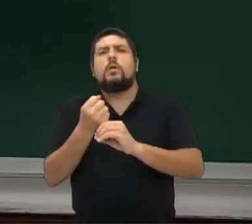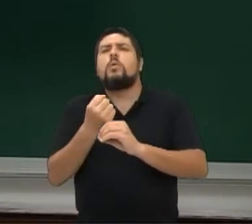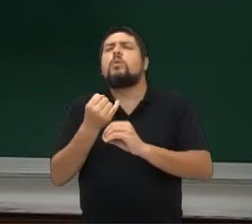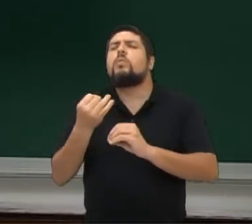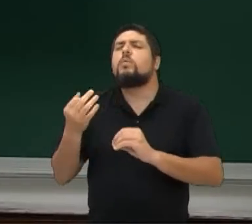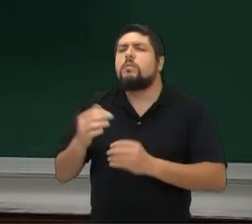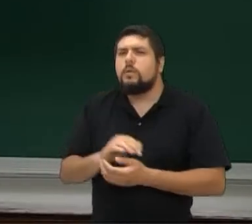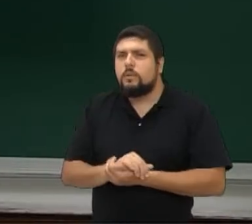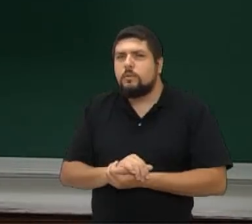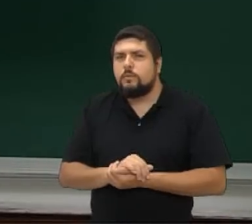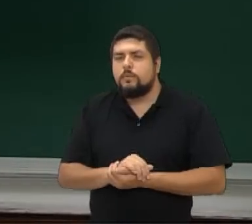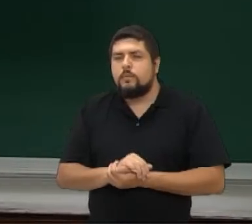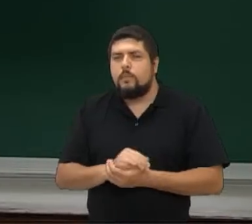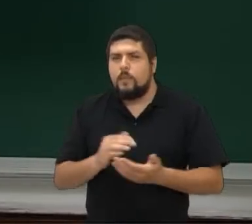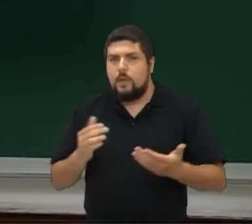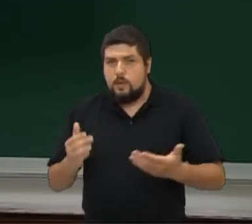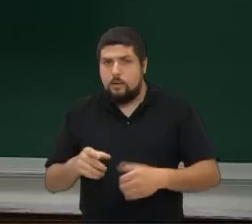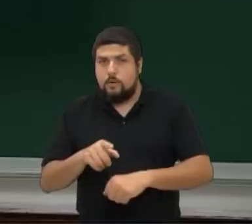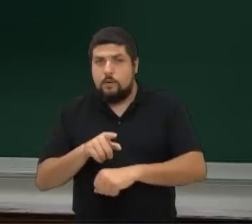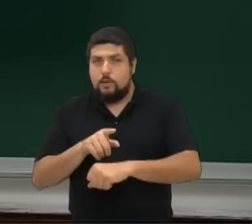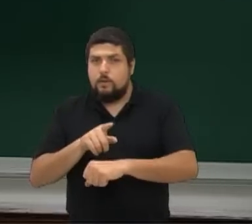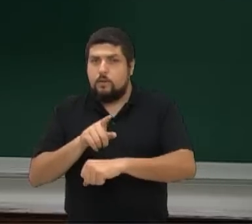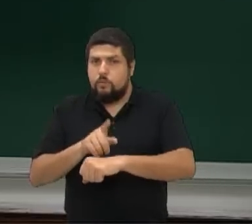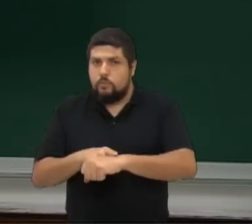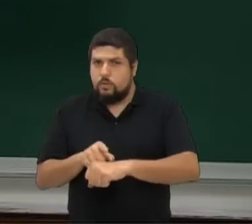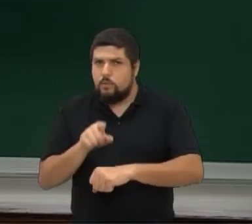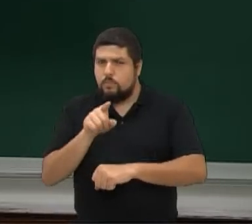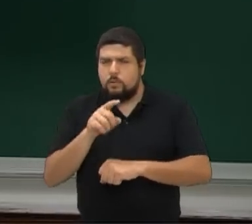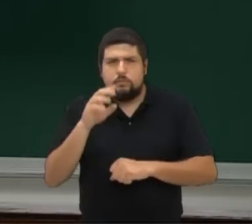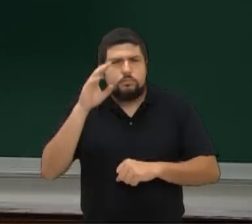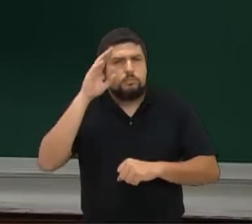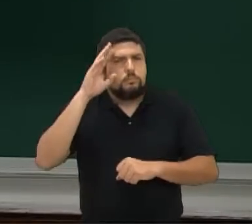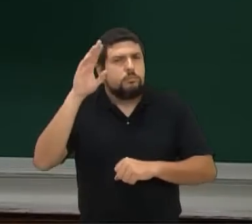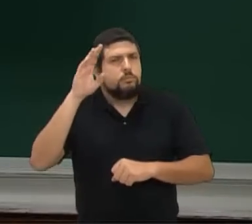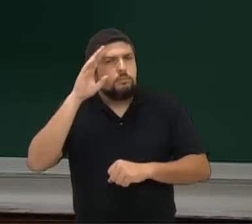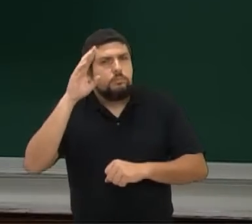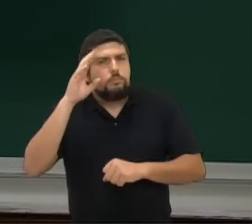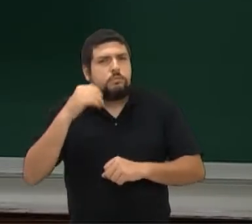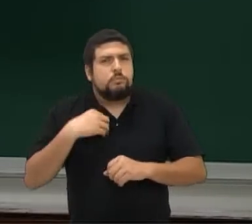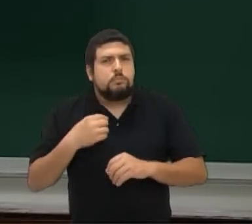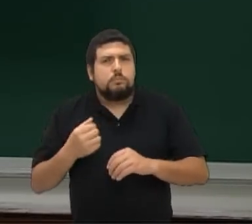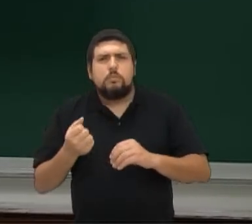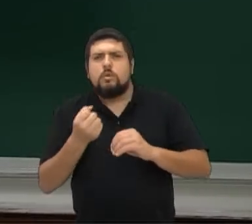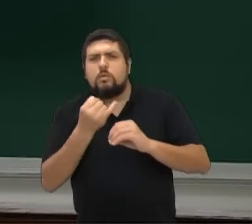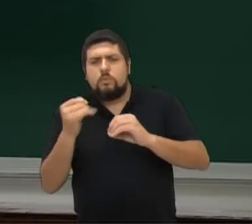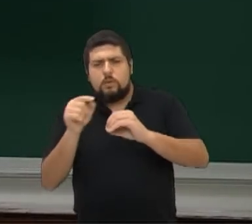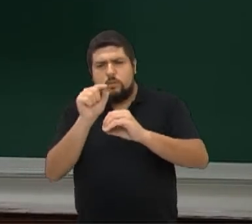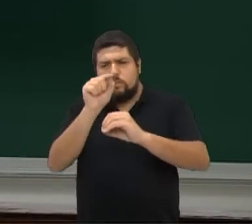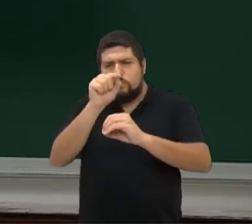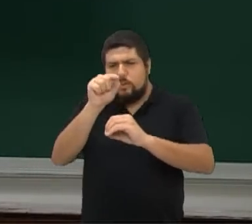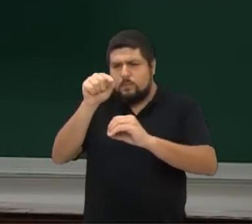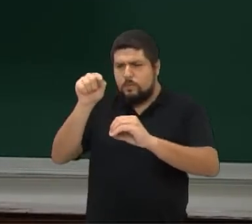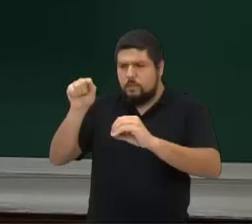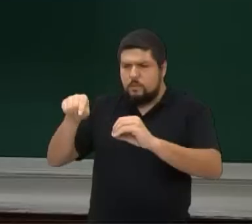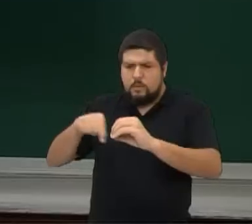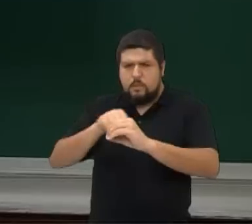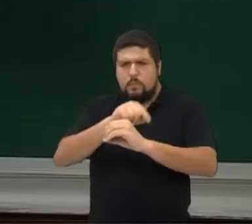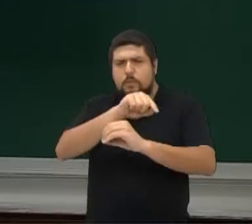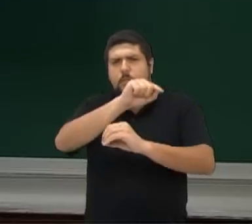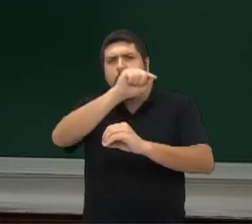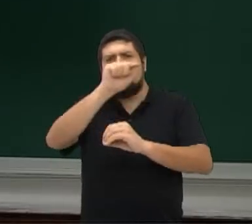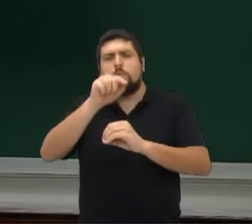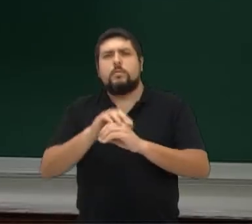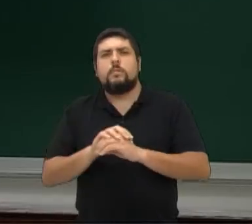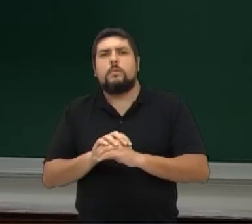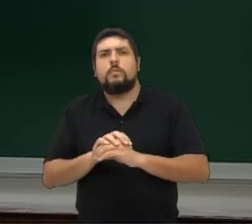a professora vai dar um tempinho para vocês pensarem ali quantos graus, por exemplo, o